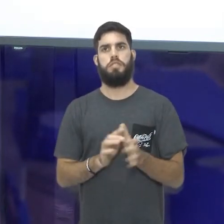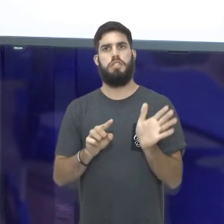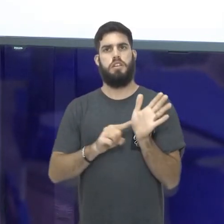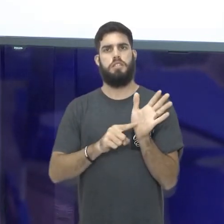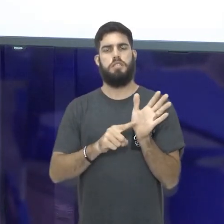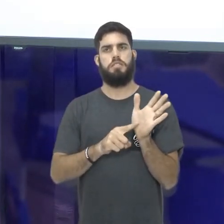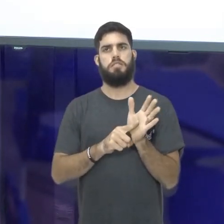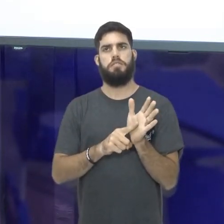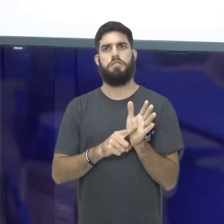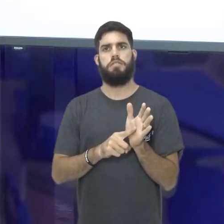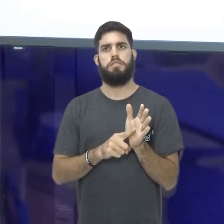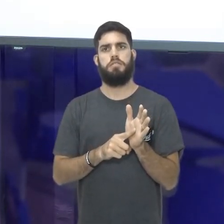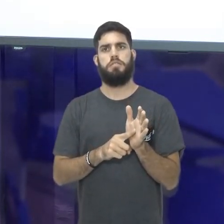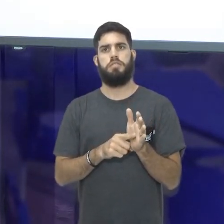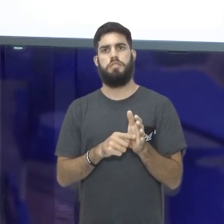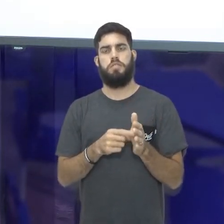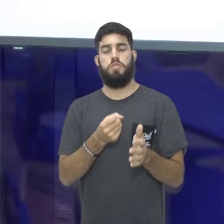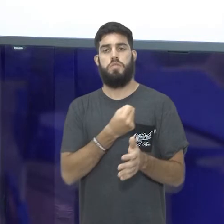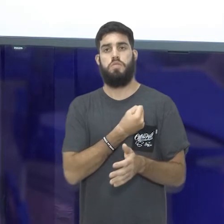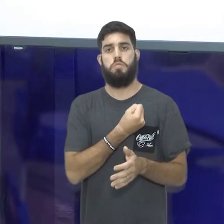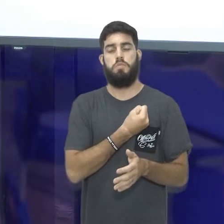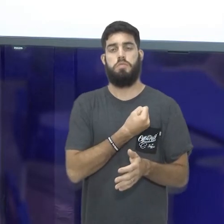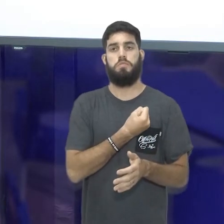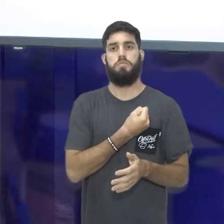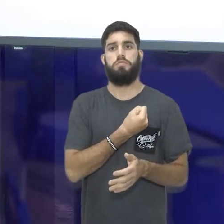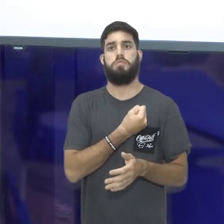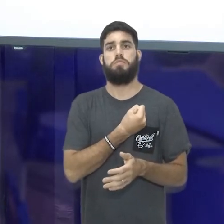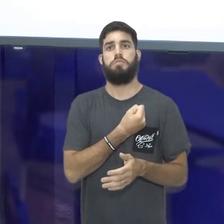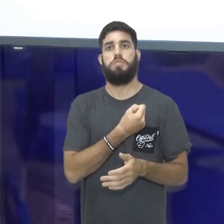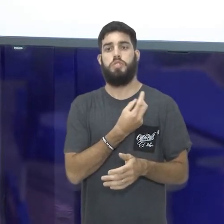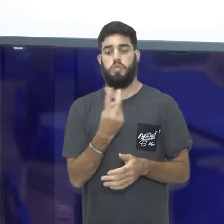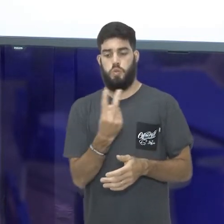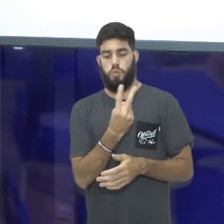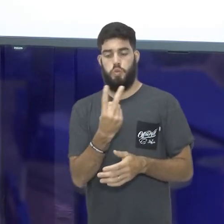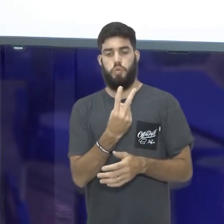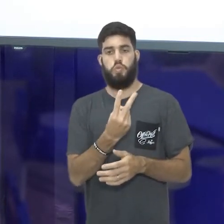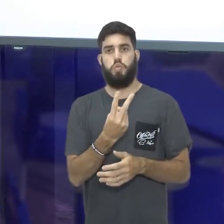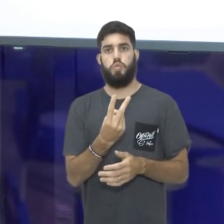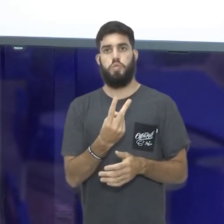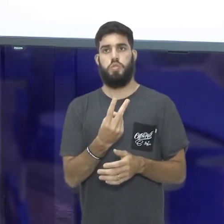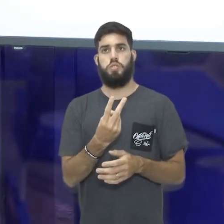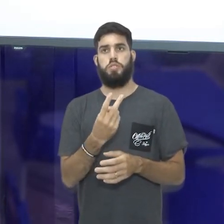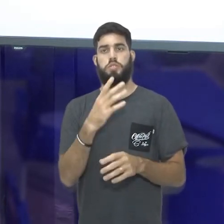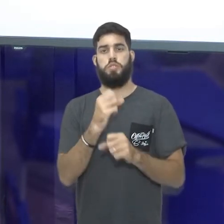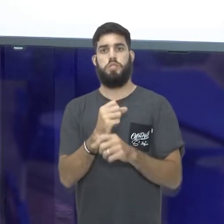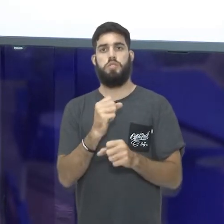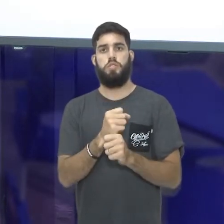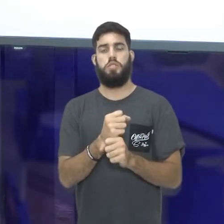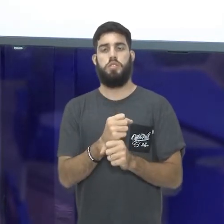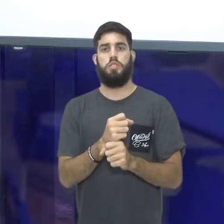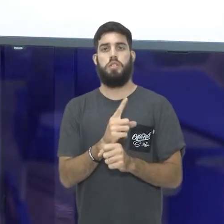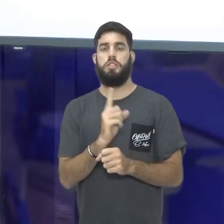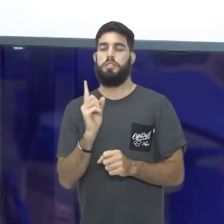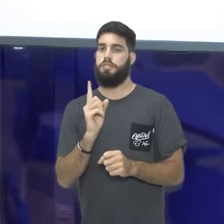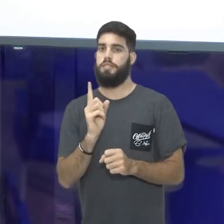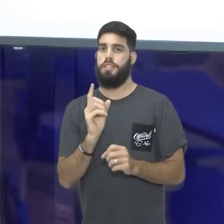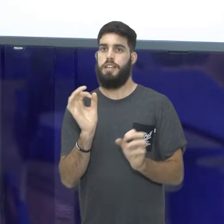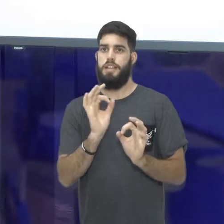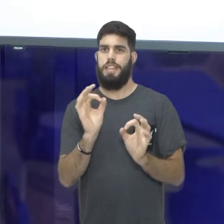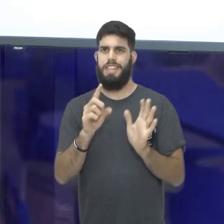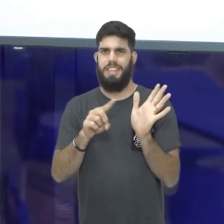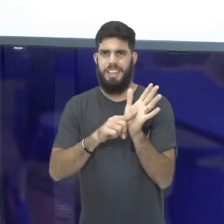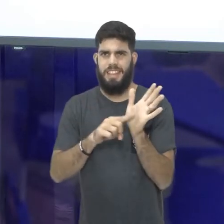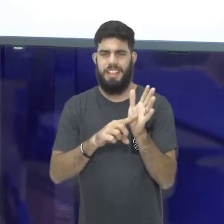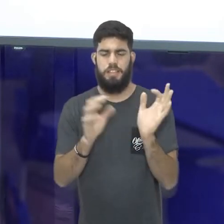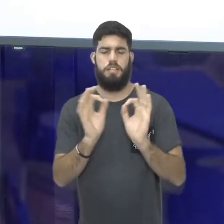representando que a diferença entre o número de casos recuperados e confirmados chega a um total 1007. E nós sabemos que nesse caso não seria a